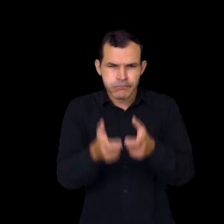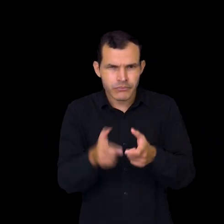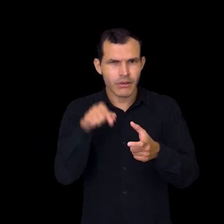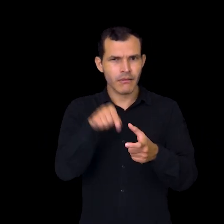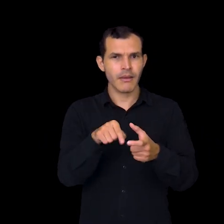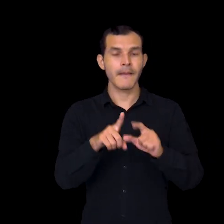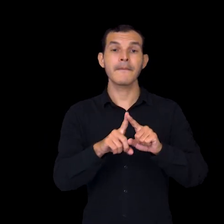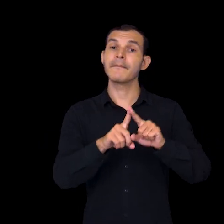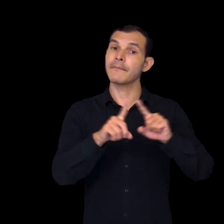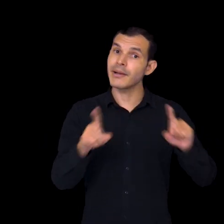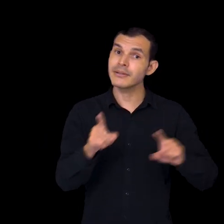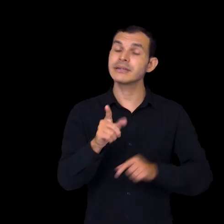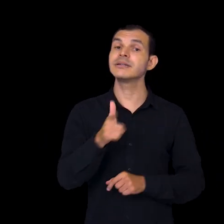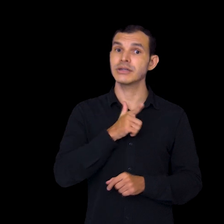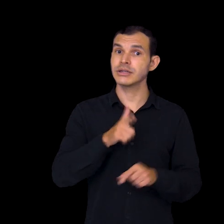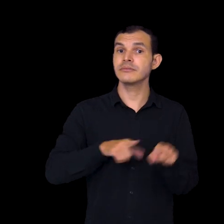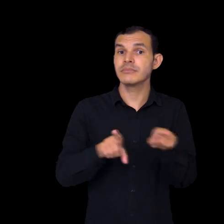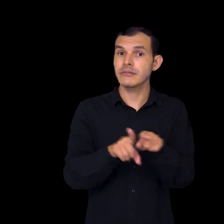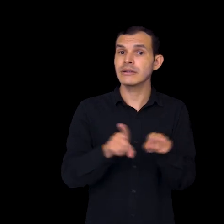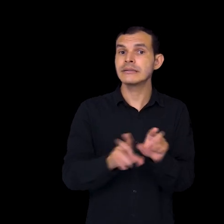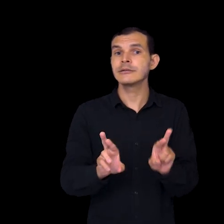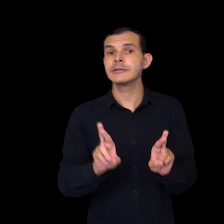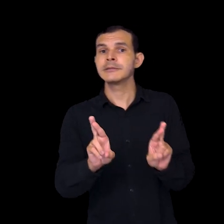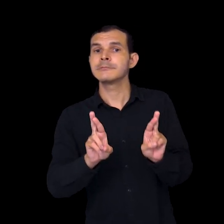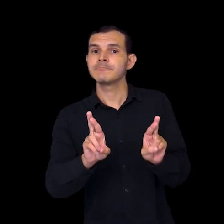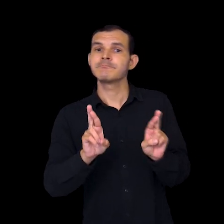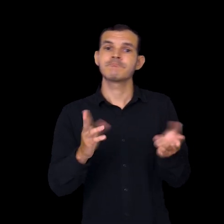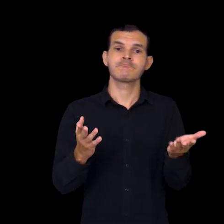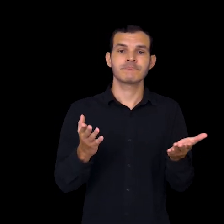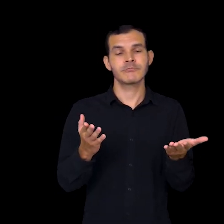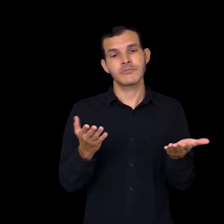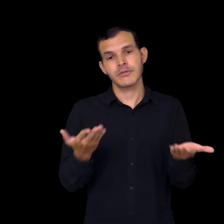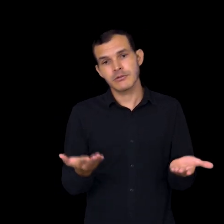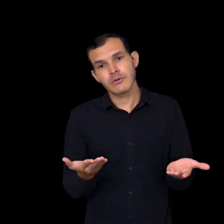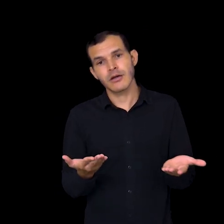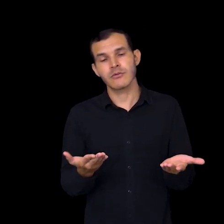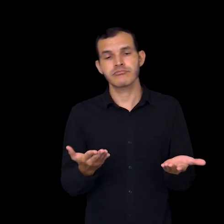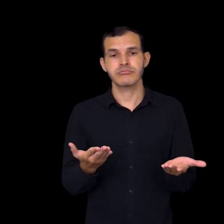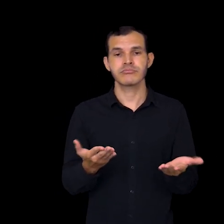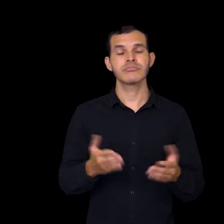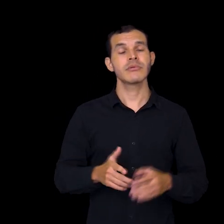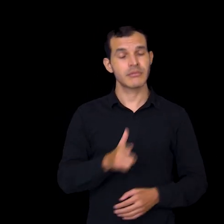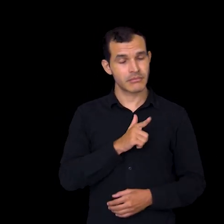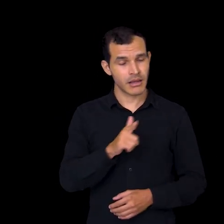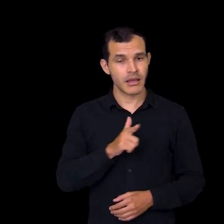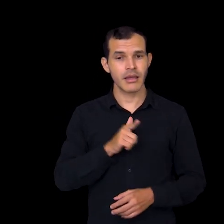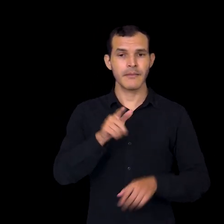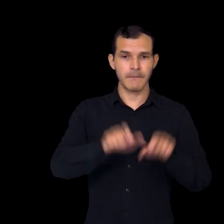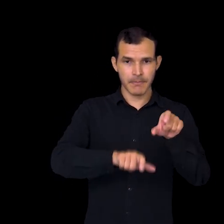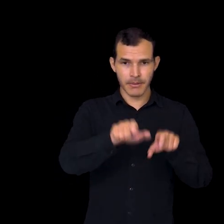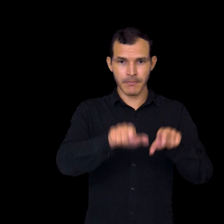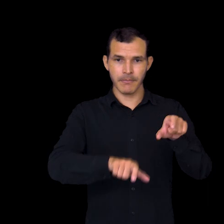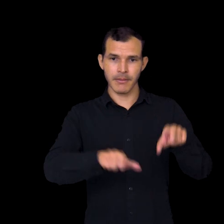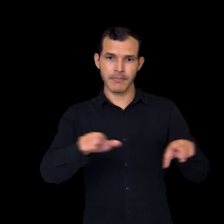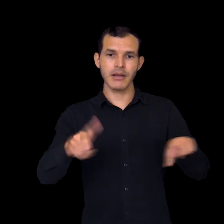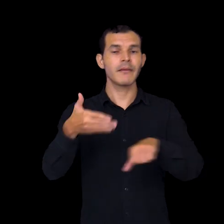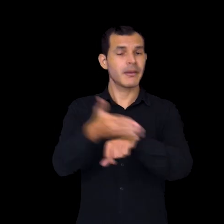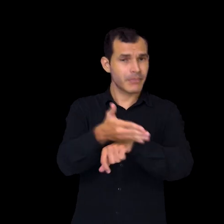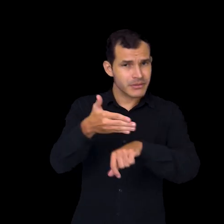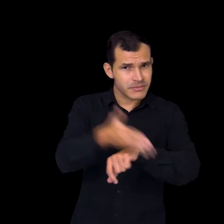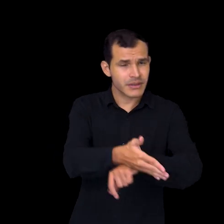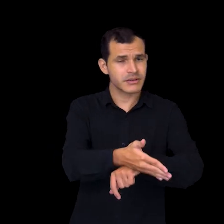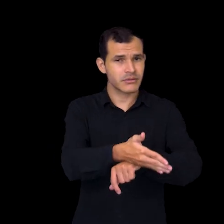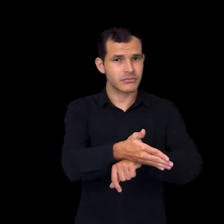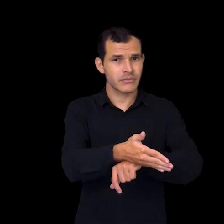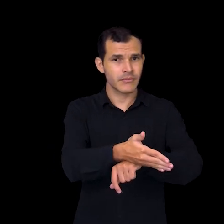diminuta, também havia uma expectativa e, de alguma forma, há o envolvimento dessas